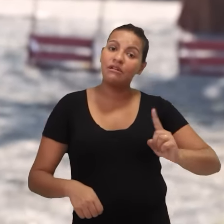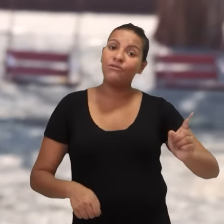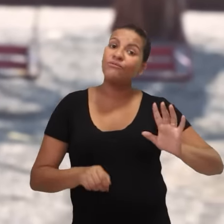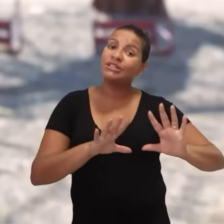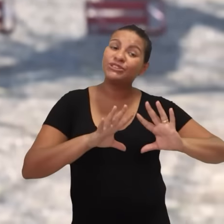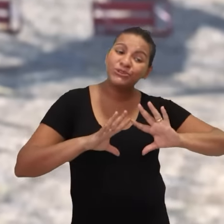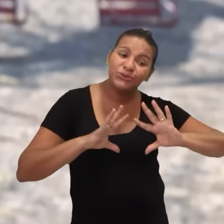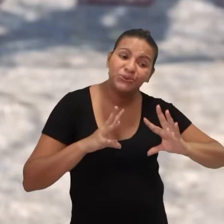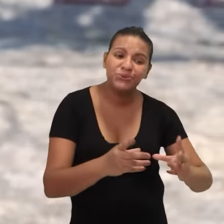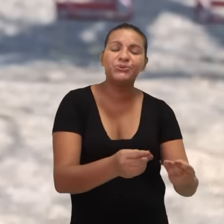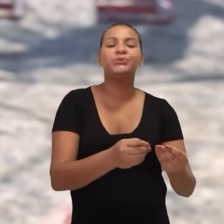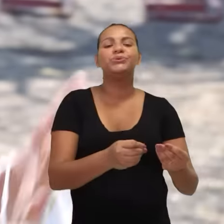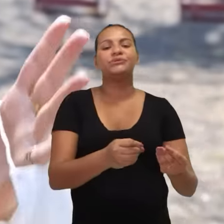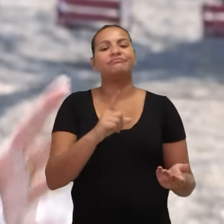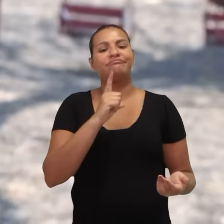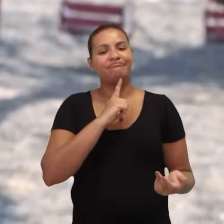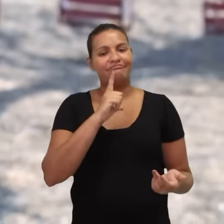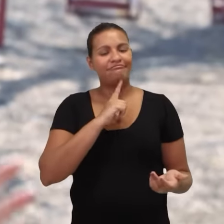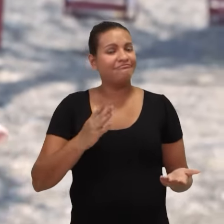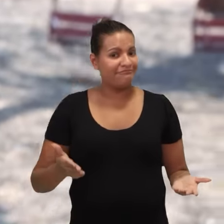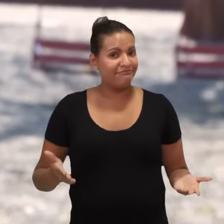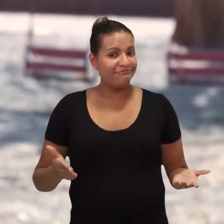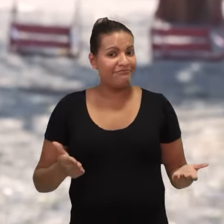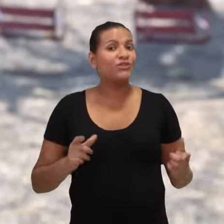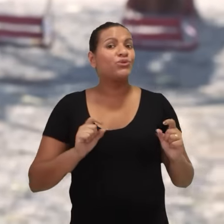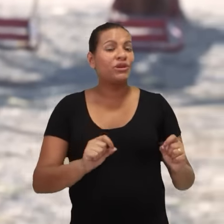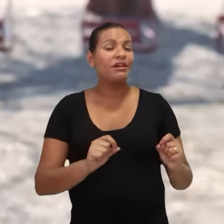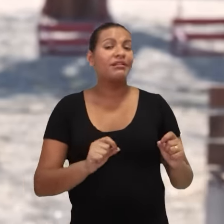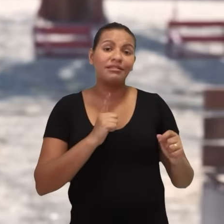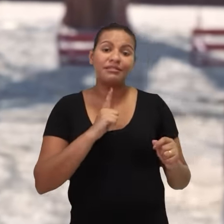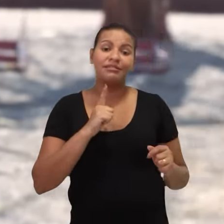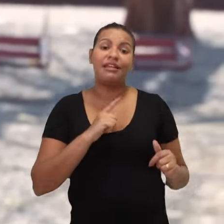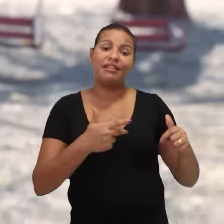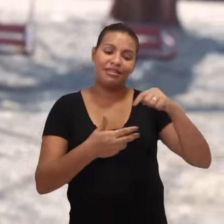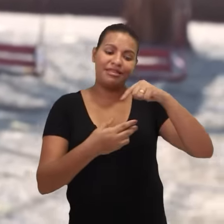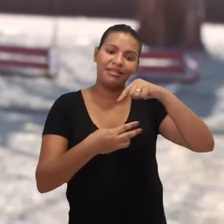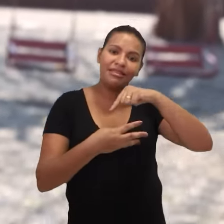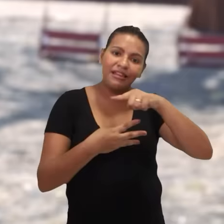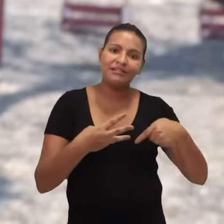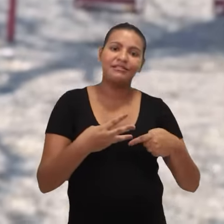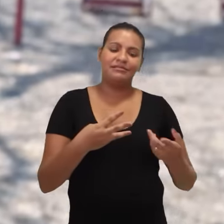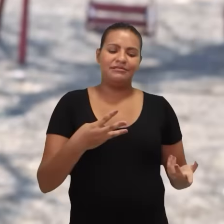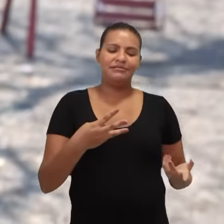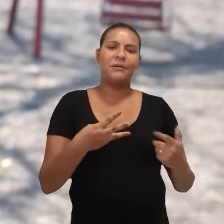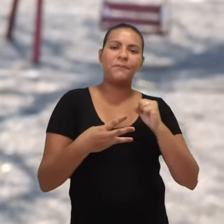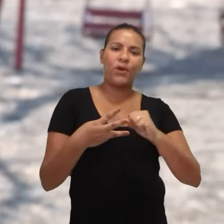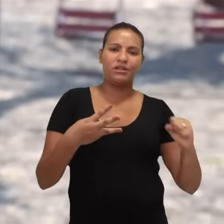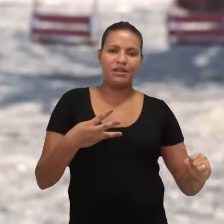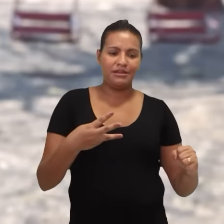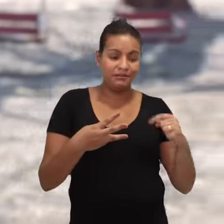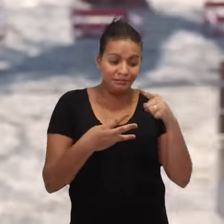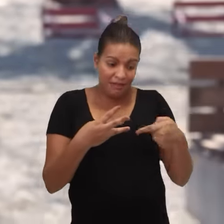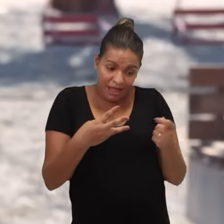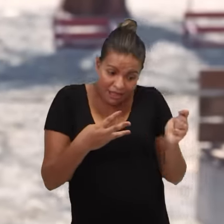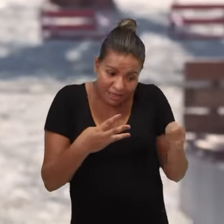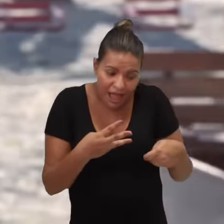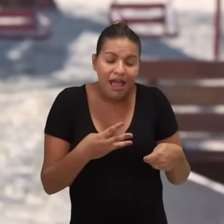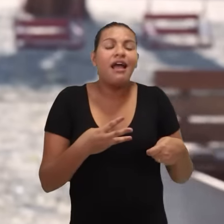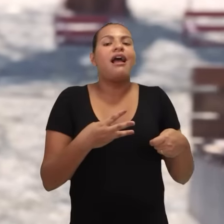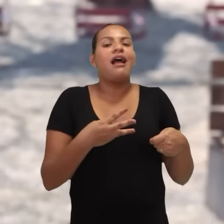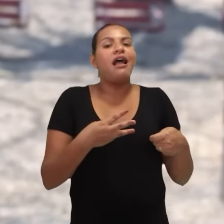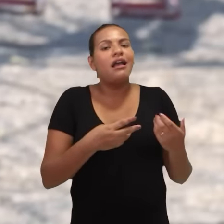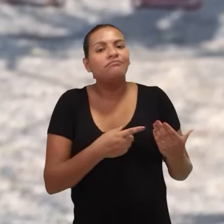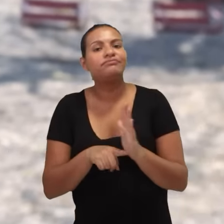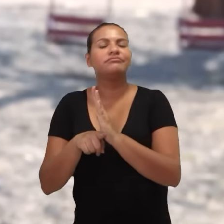que compõem o Estado, que é o executivo, o legislativo e o sistema de justiça. E quando eles trabalham juntos, dá super